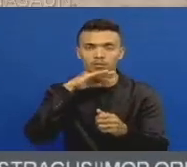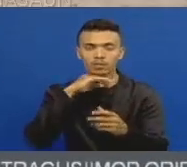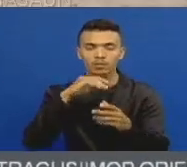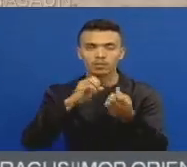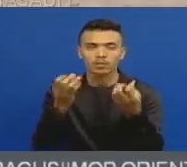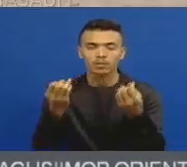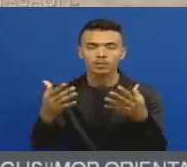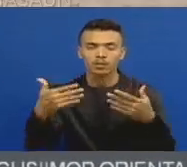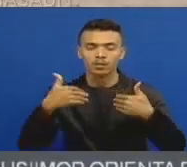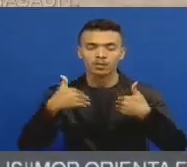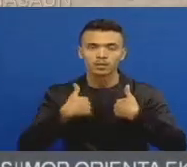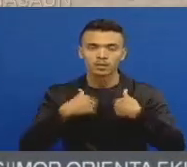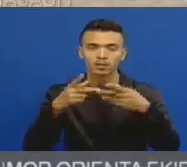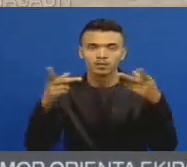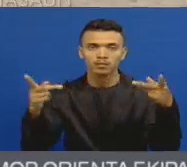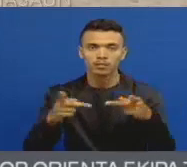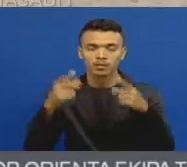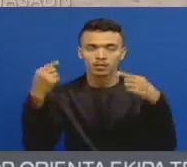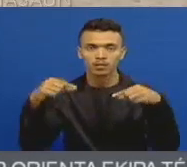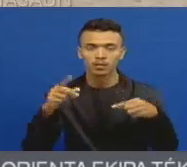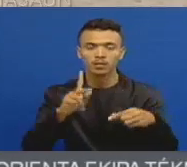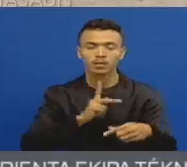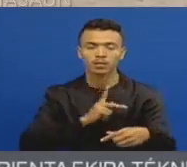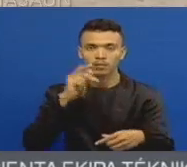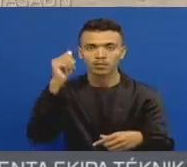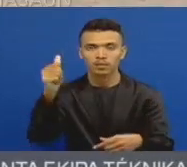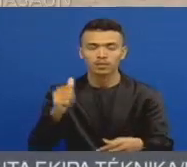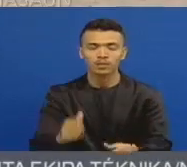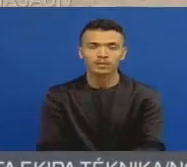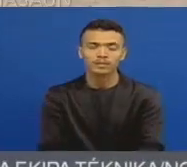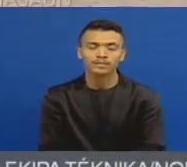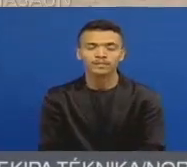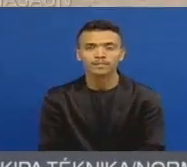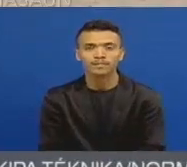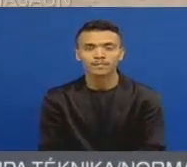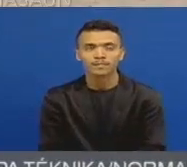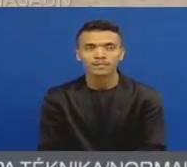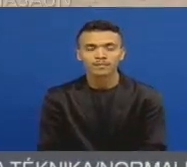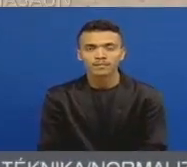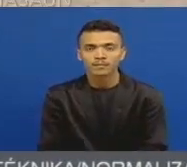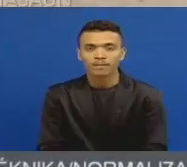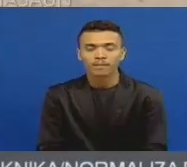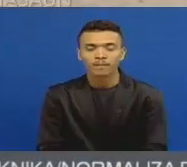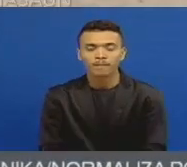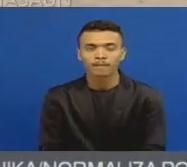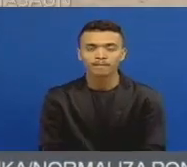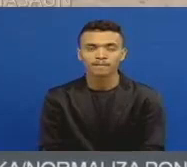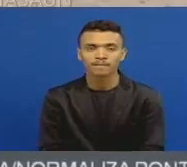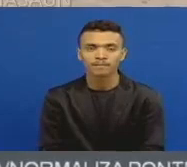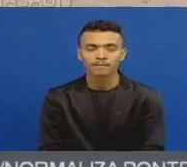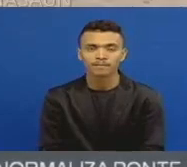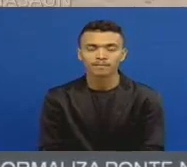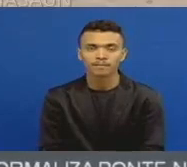bemaka namkari iha Jardim Mata Kampung Alor. Husi Jardim Mata Kampung Alor, hau Stefani Salsinha,